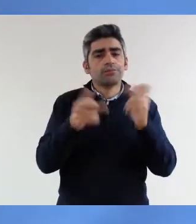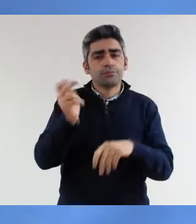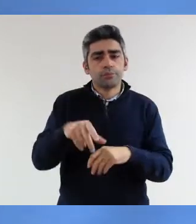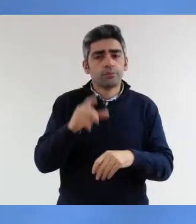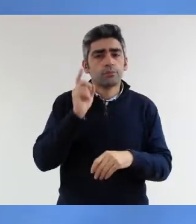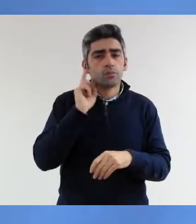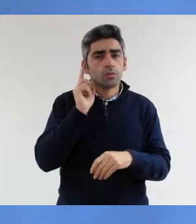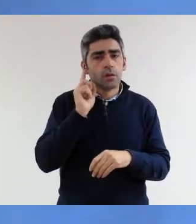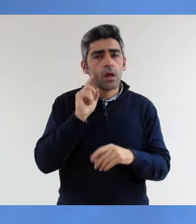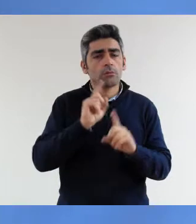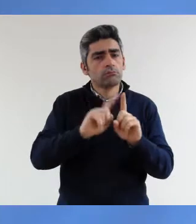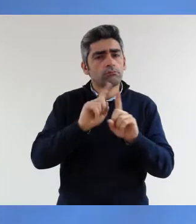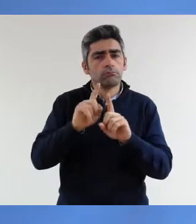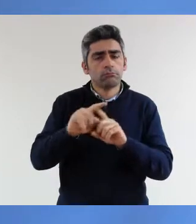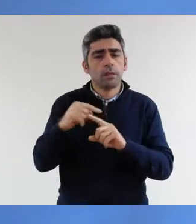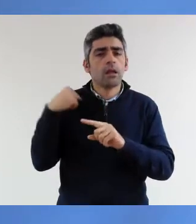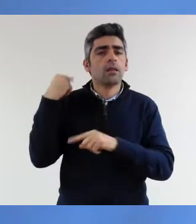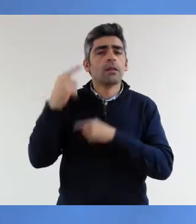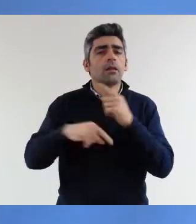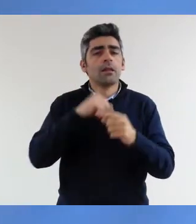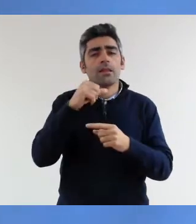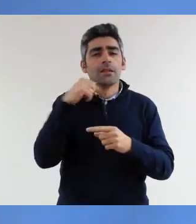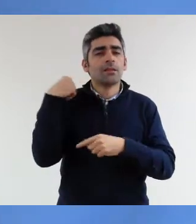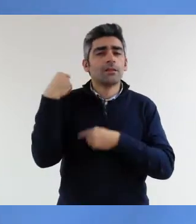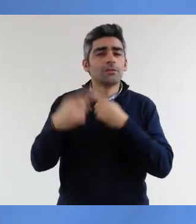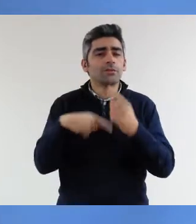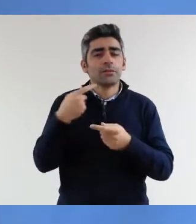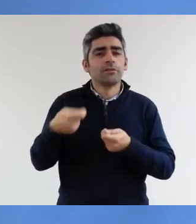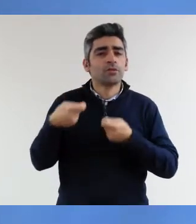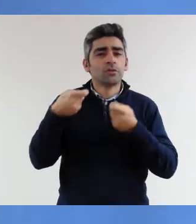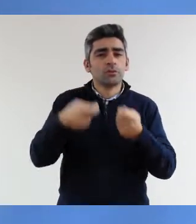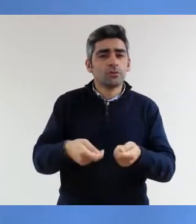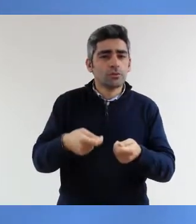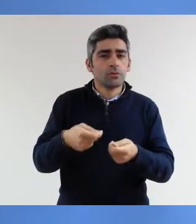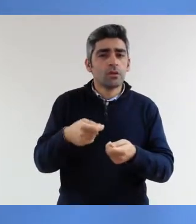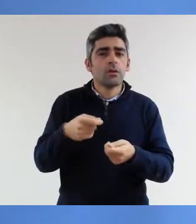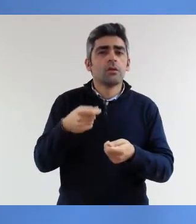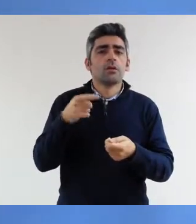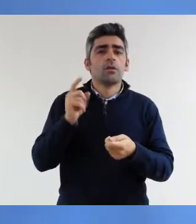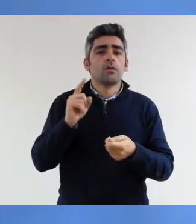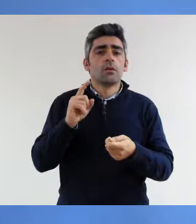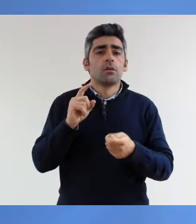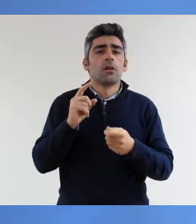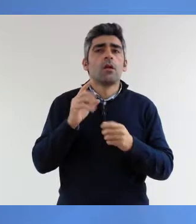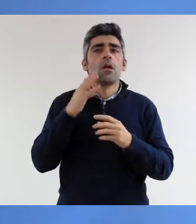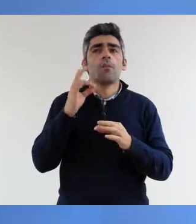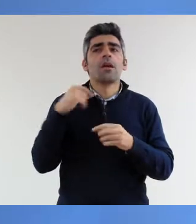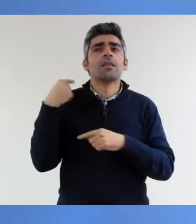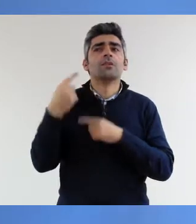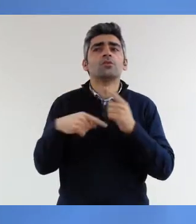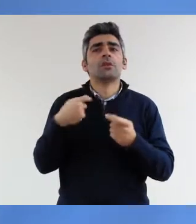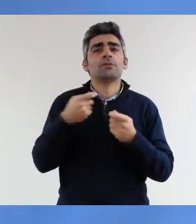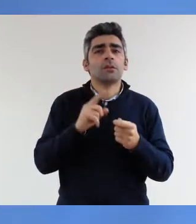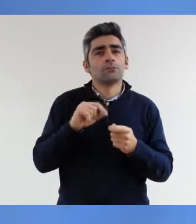o aparecimento entre nós como importância diversa da tradicional de investidoras